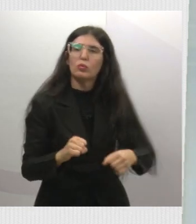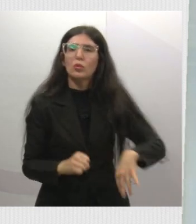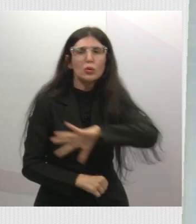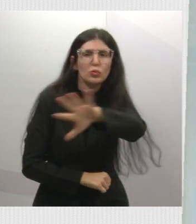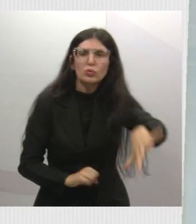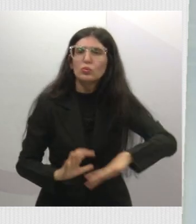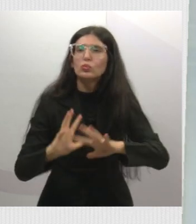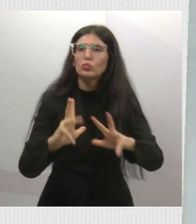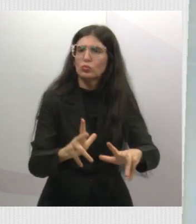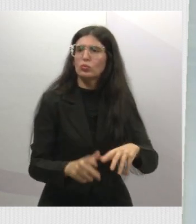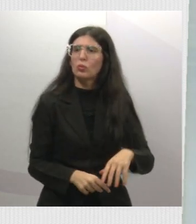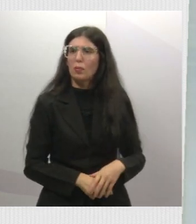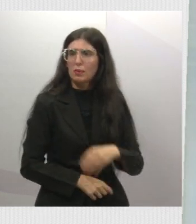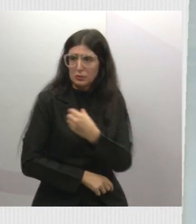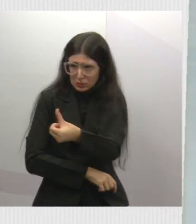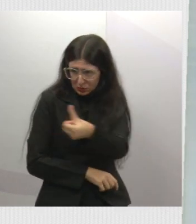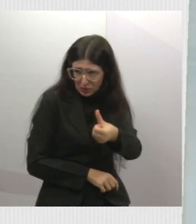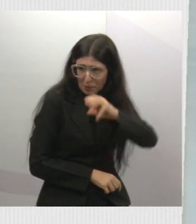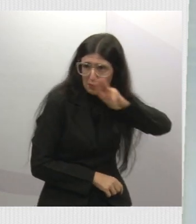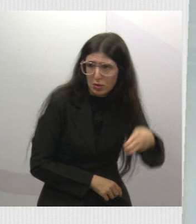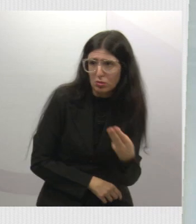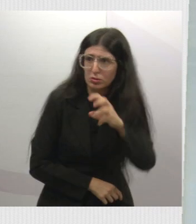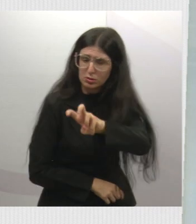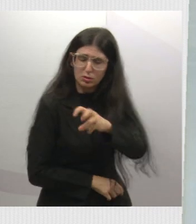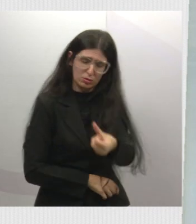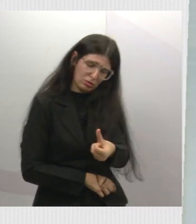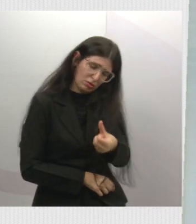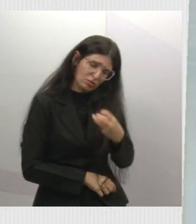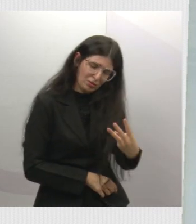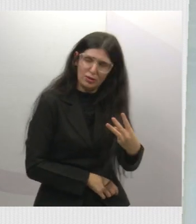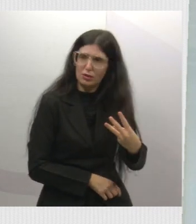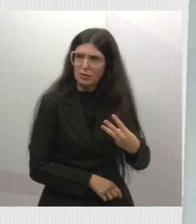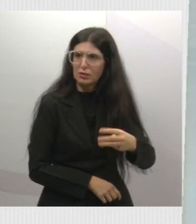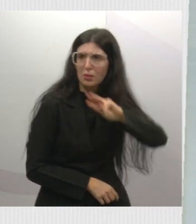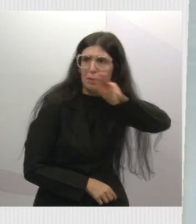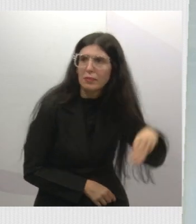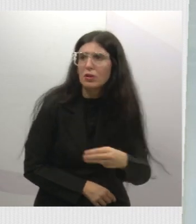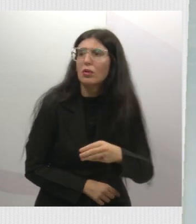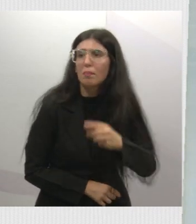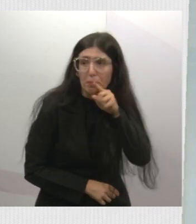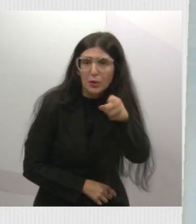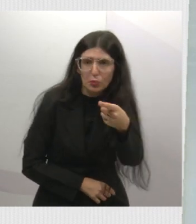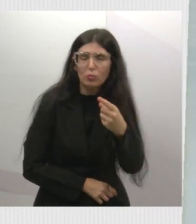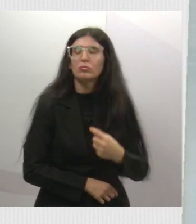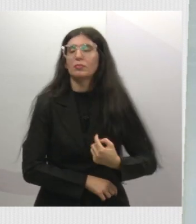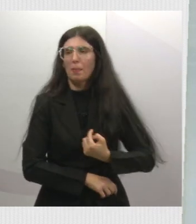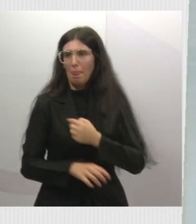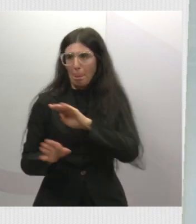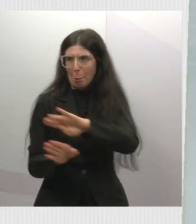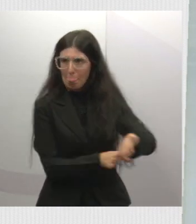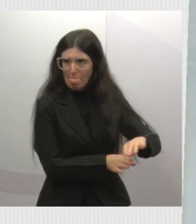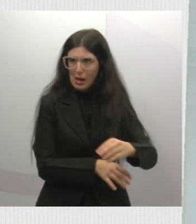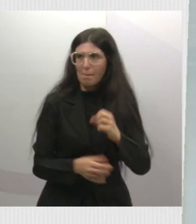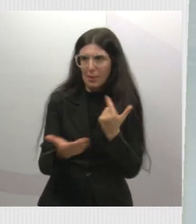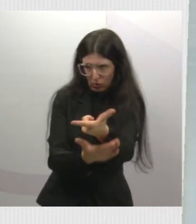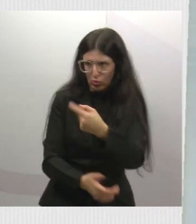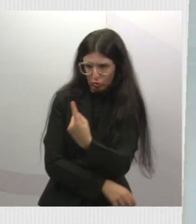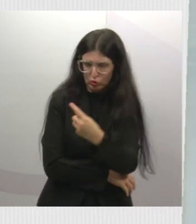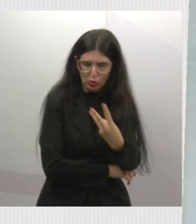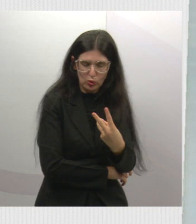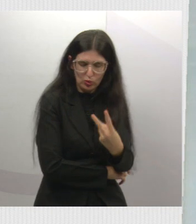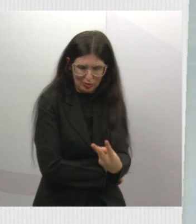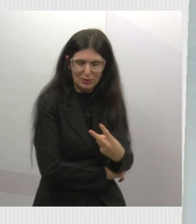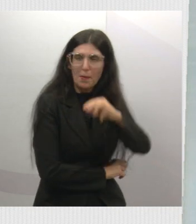66.563.000 previsto e liquidado até esse momento 12.780.000, chegando ao percentual de